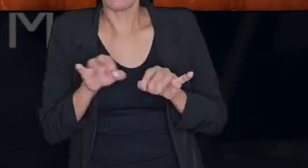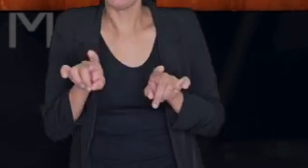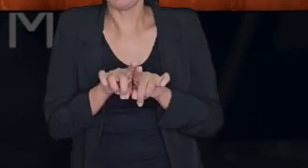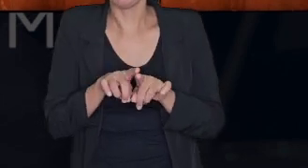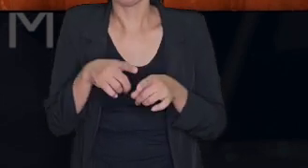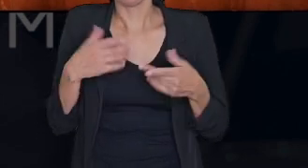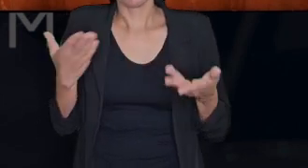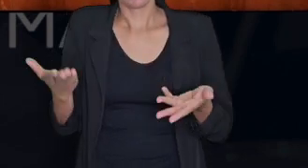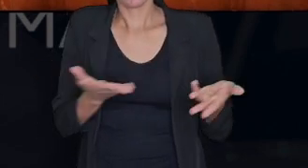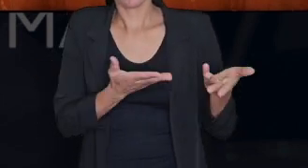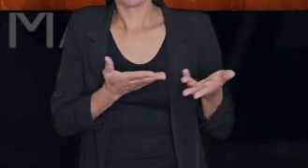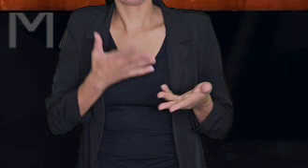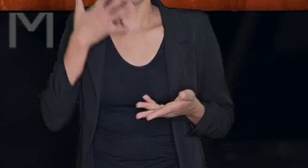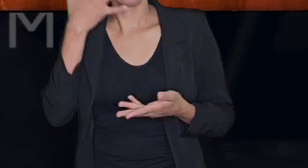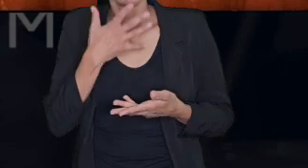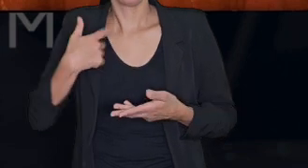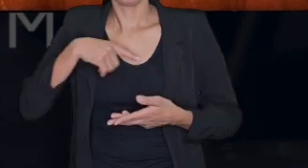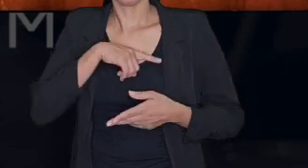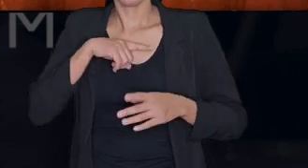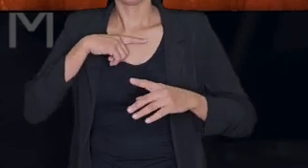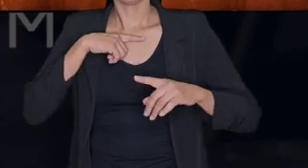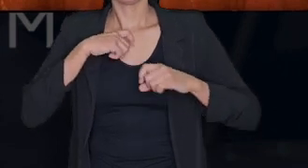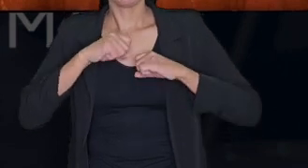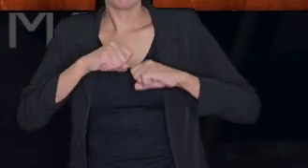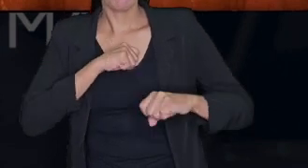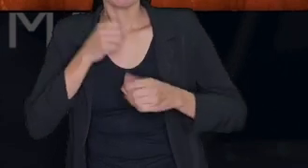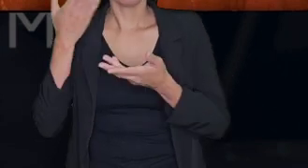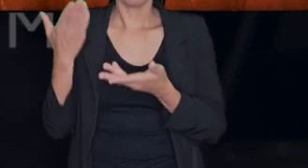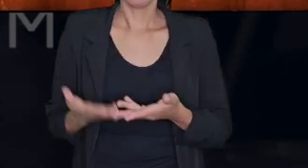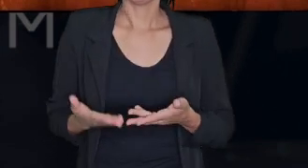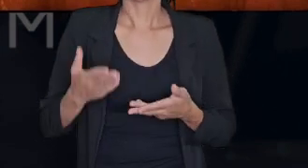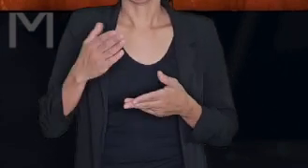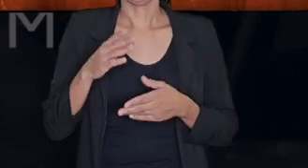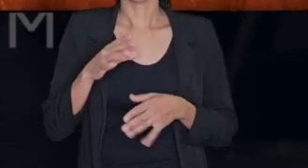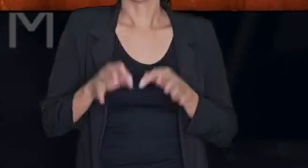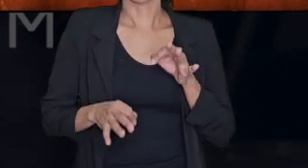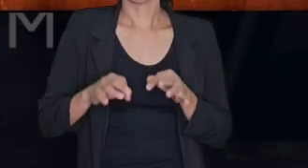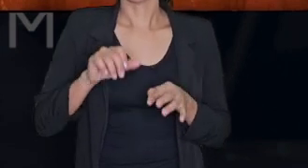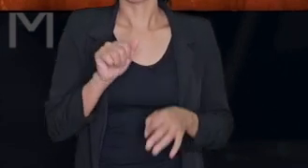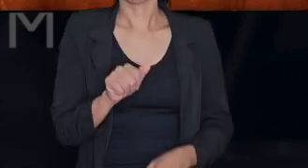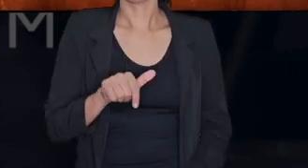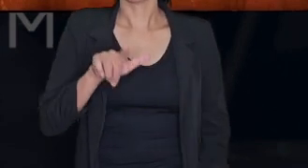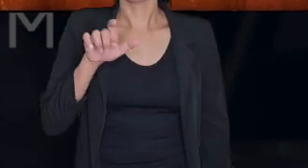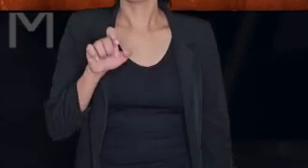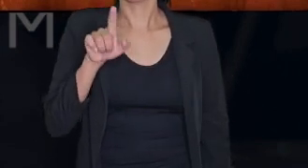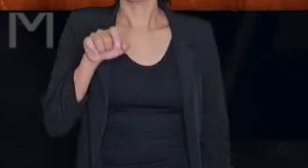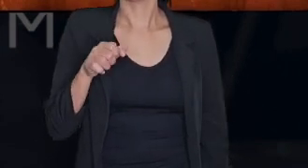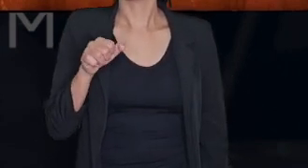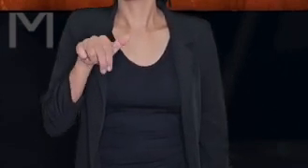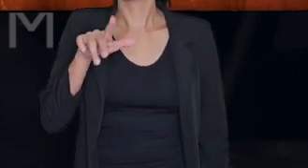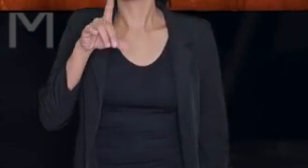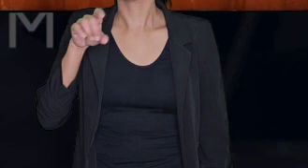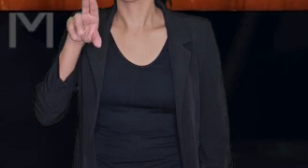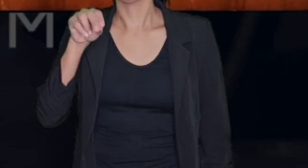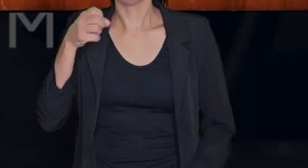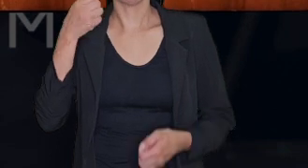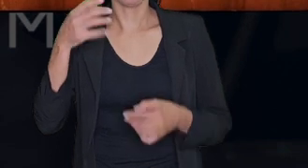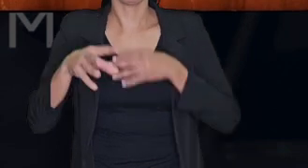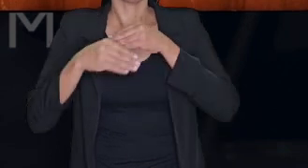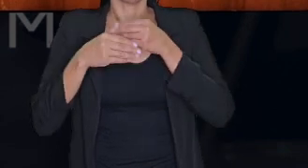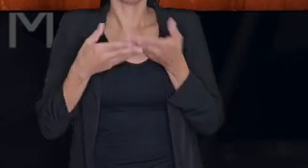à sucessão e ao planejamento sucessório. Eu passo então aqui a palavra ao nosso debatedor, o doutor Alexandre Arcaro,